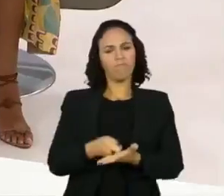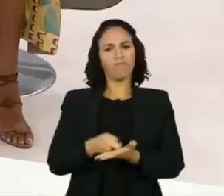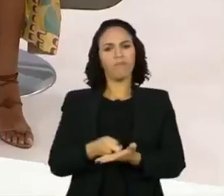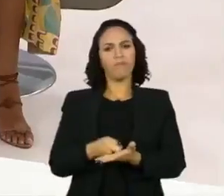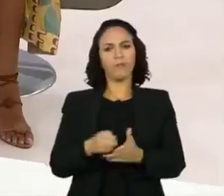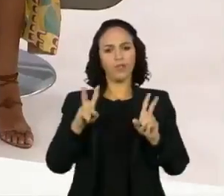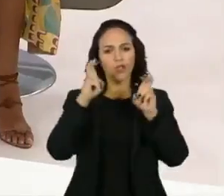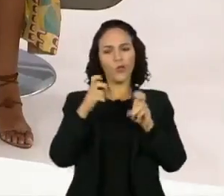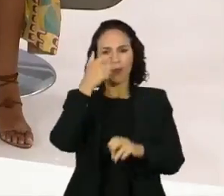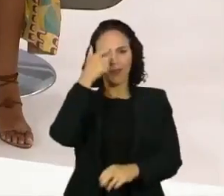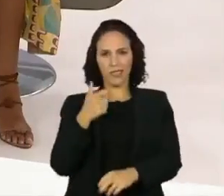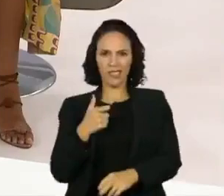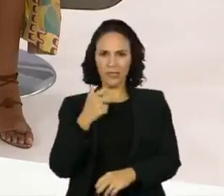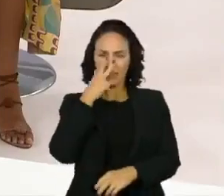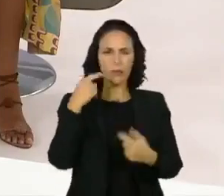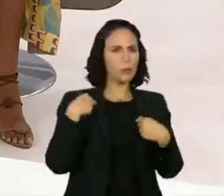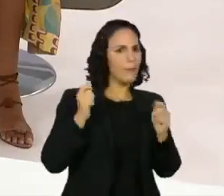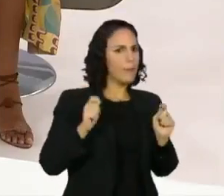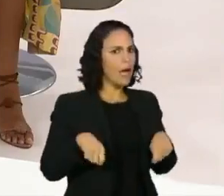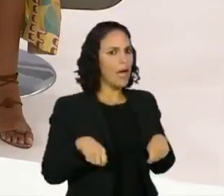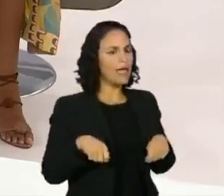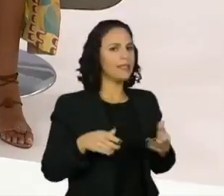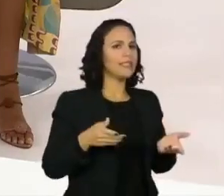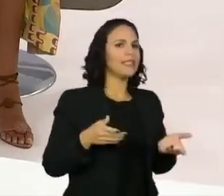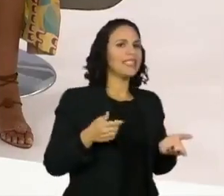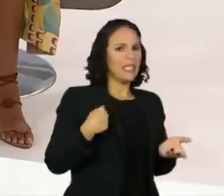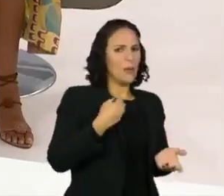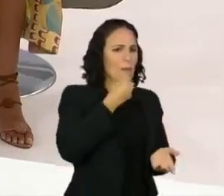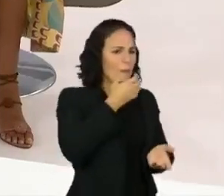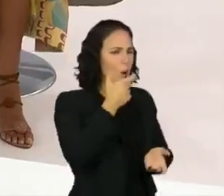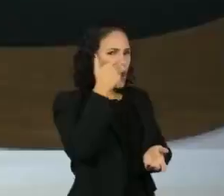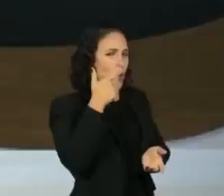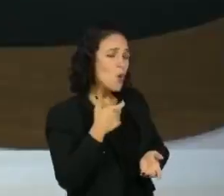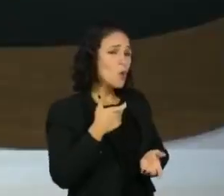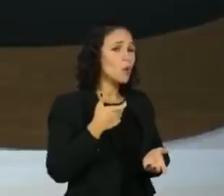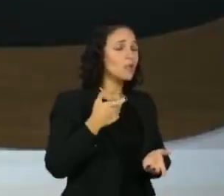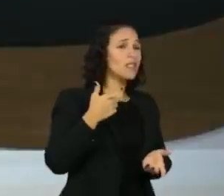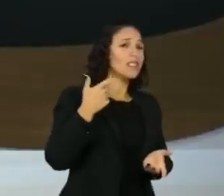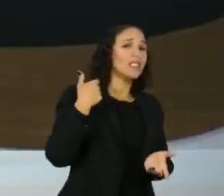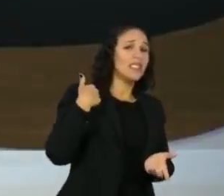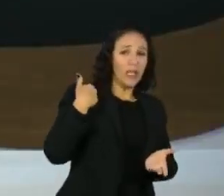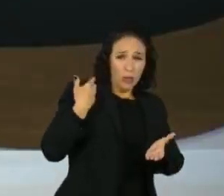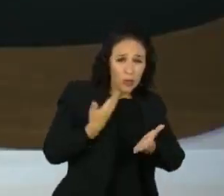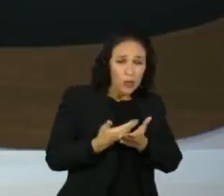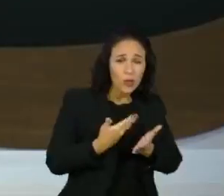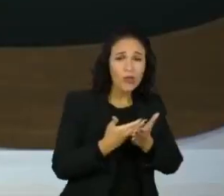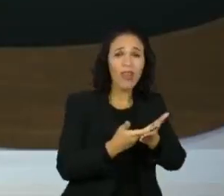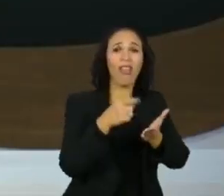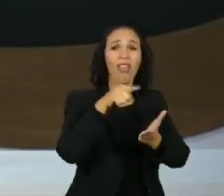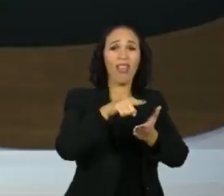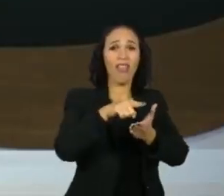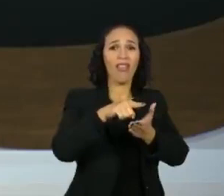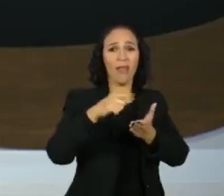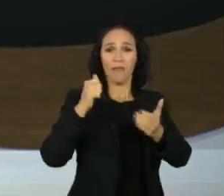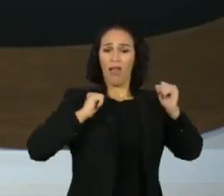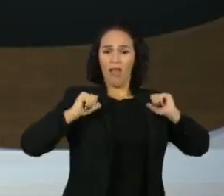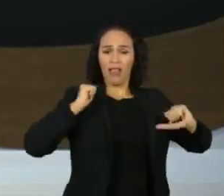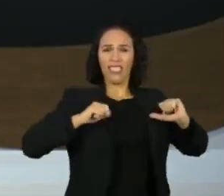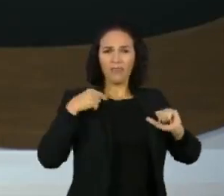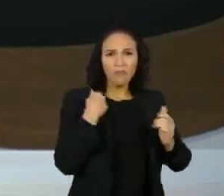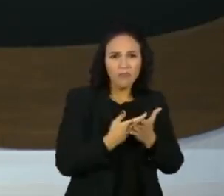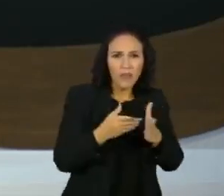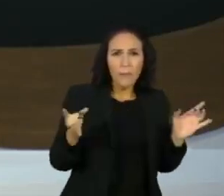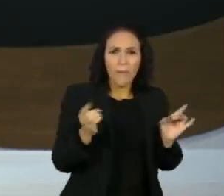próprio respeito. Será que eu sou capaz? Será que eu sou boa o suficiente? Será que eu estudei para ser atriz o suficiente?